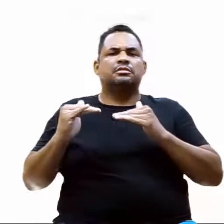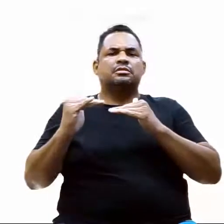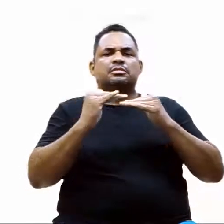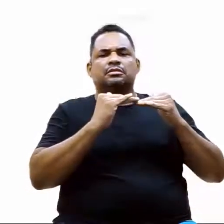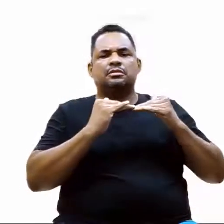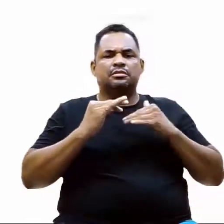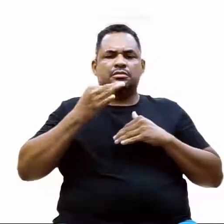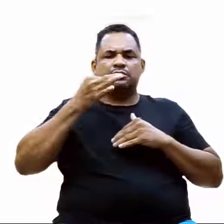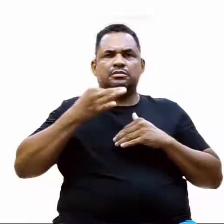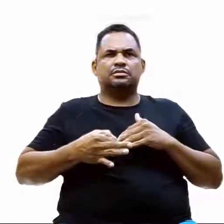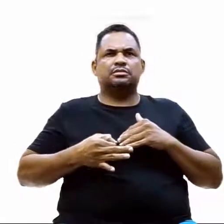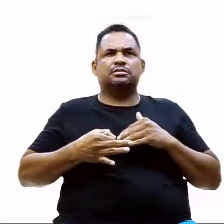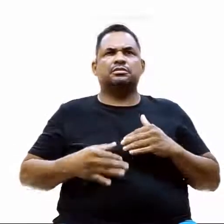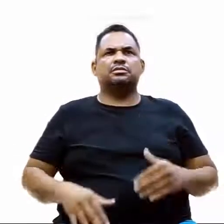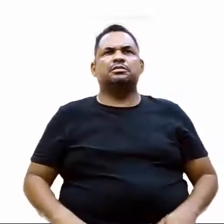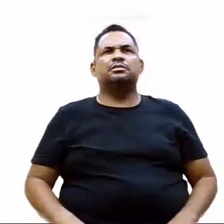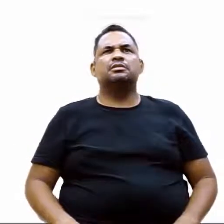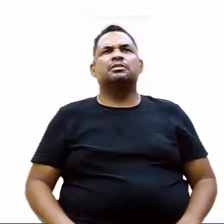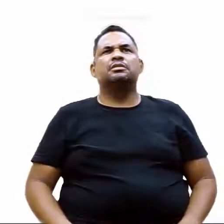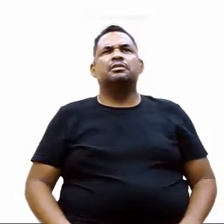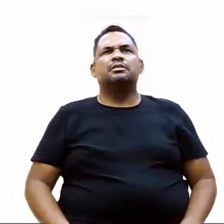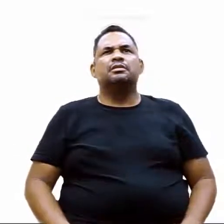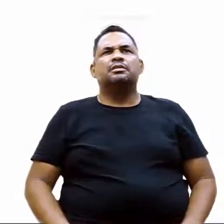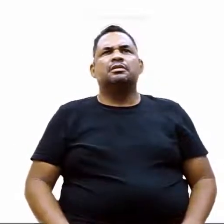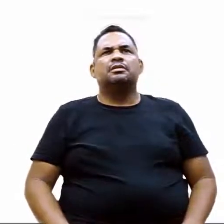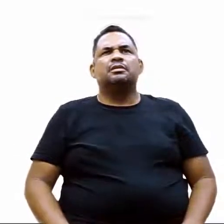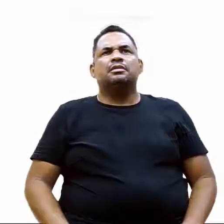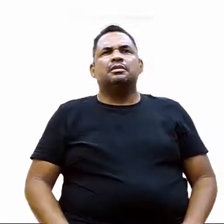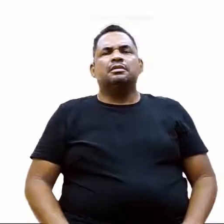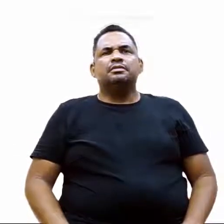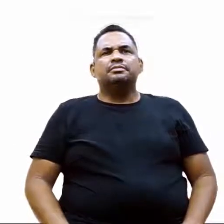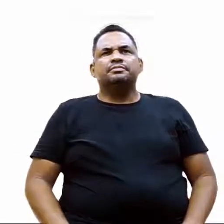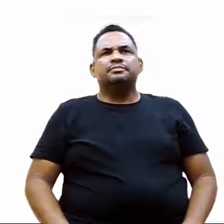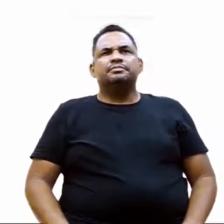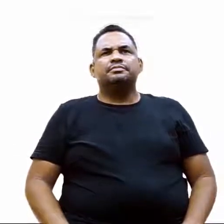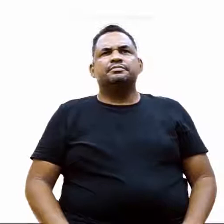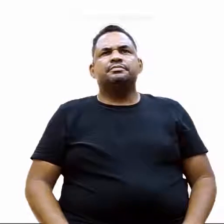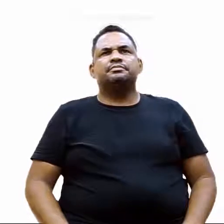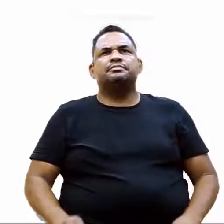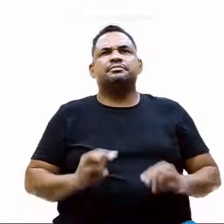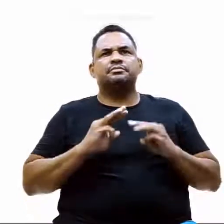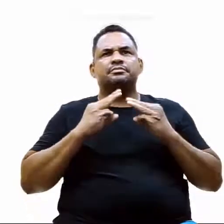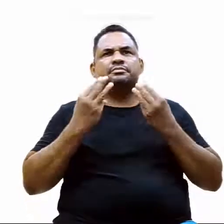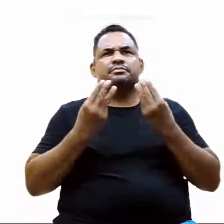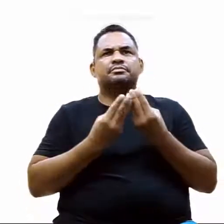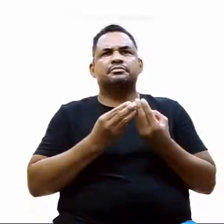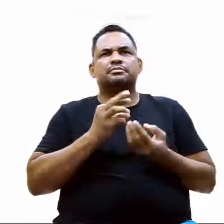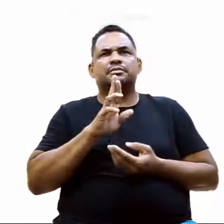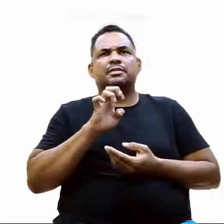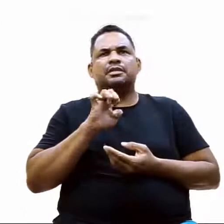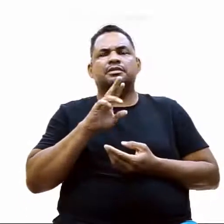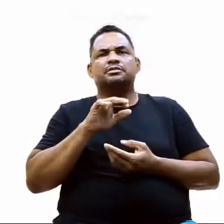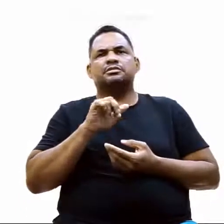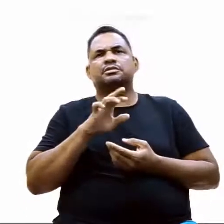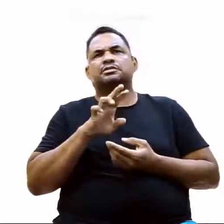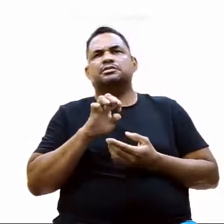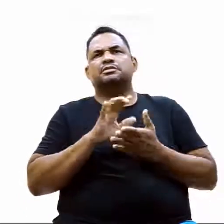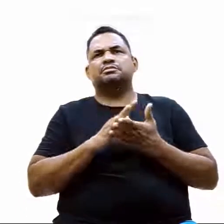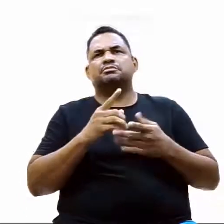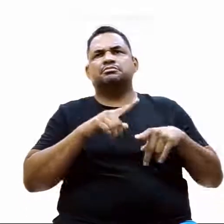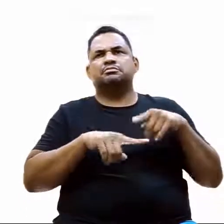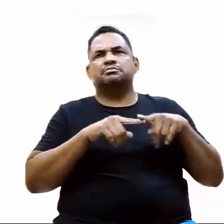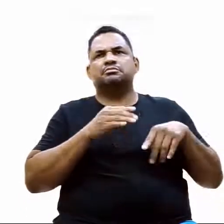definidas. Então, o comentário é que as massas dos reagentes e